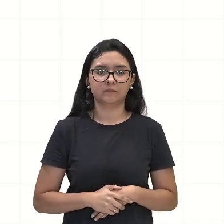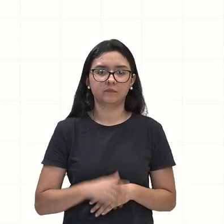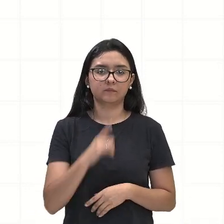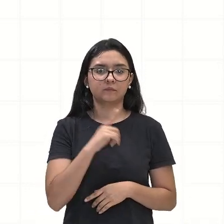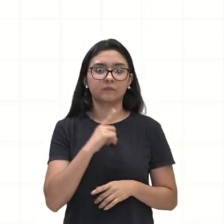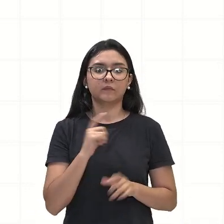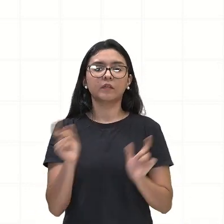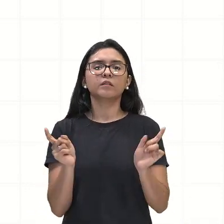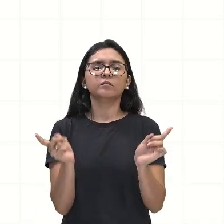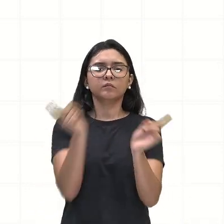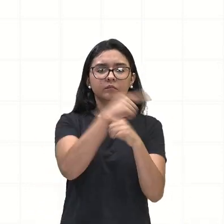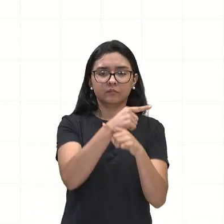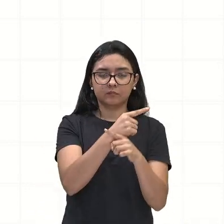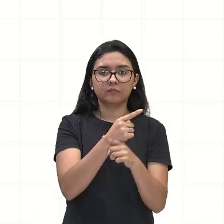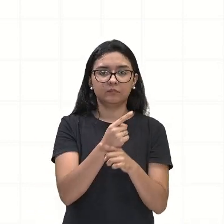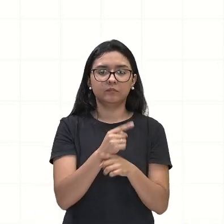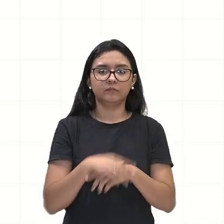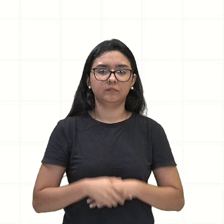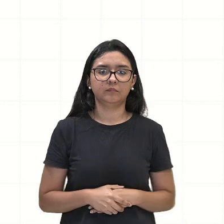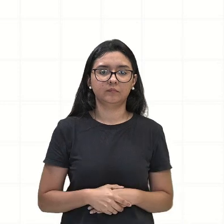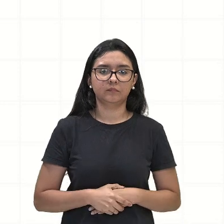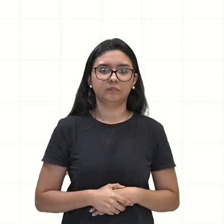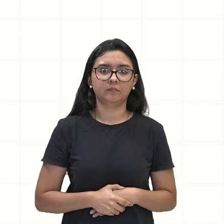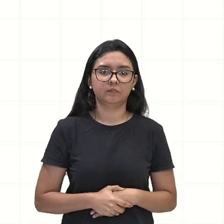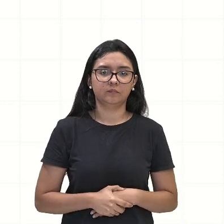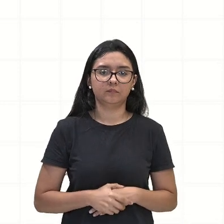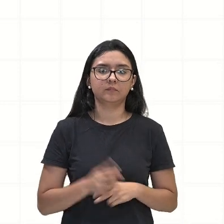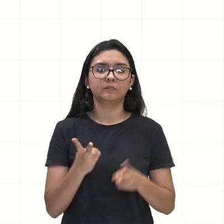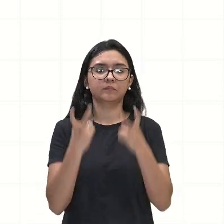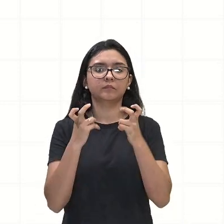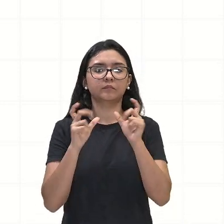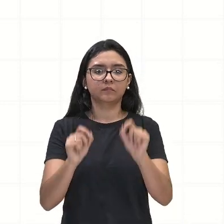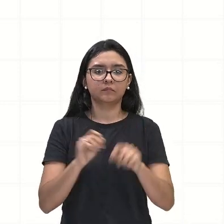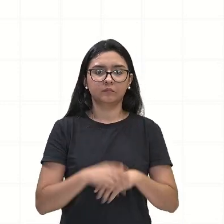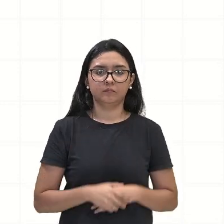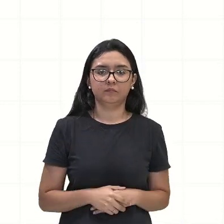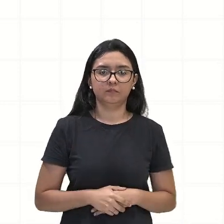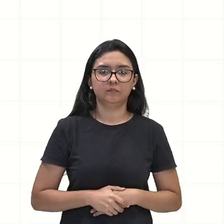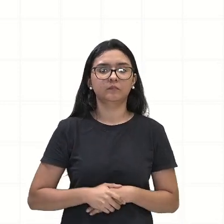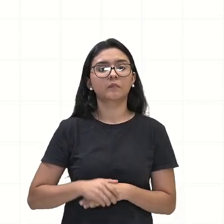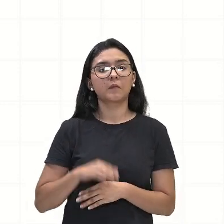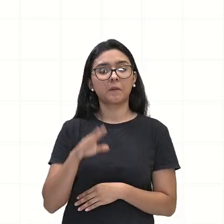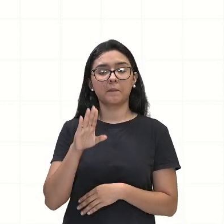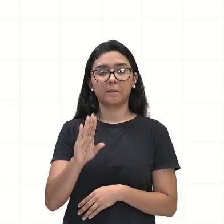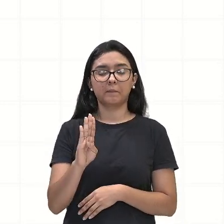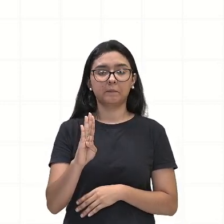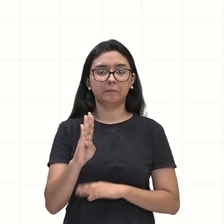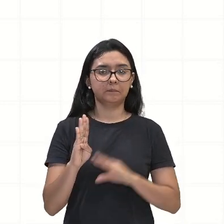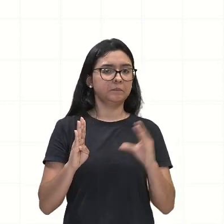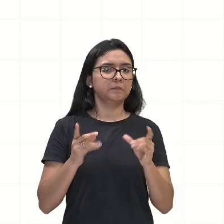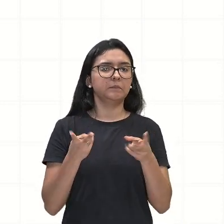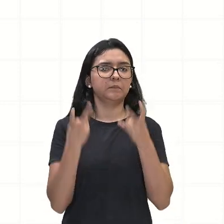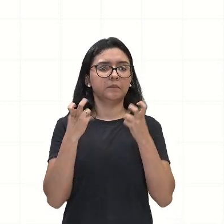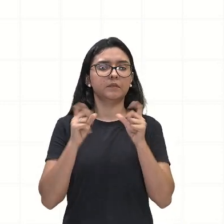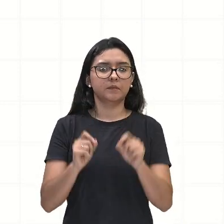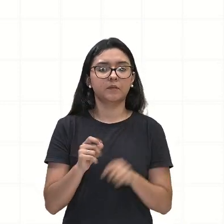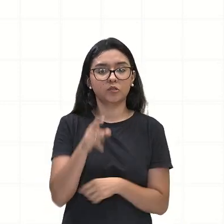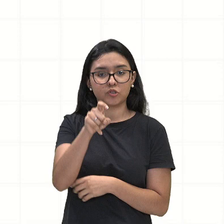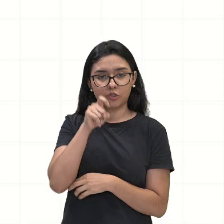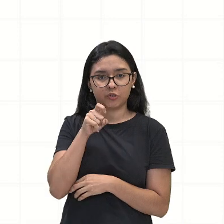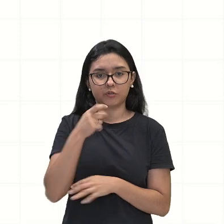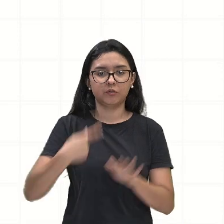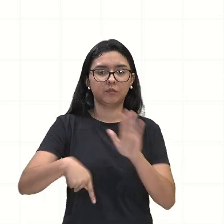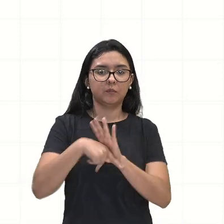transladasse esse lado BC aqui, ó, ele ia ficar bem aqui, correto? E aí, se eu observar, esse X ele ia